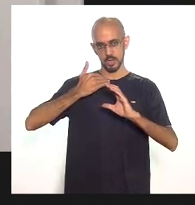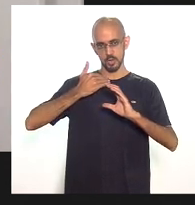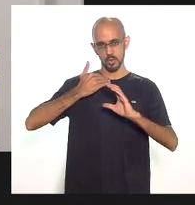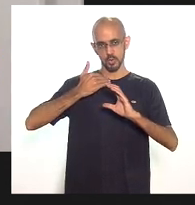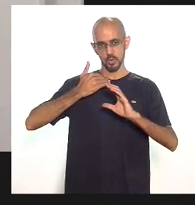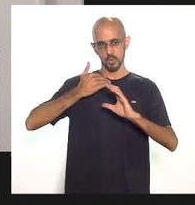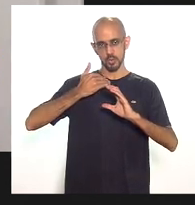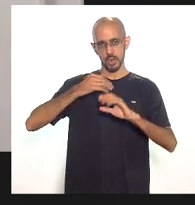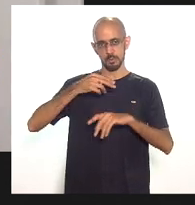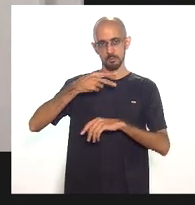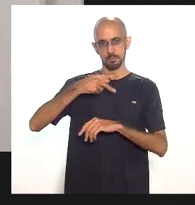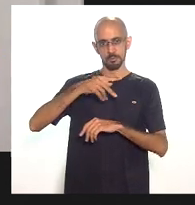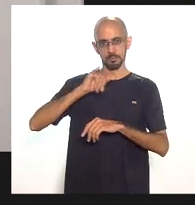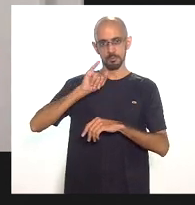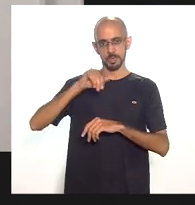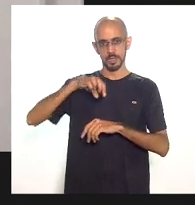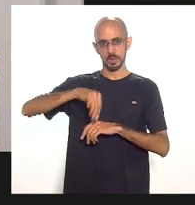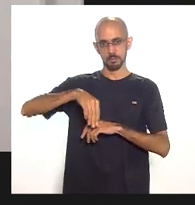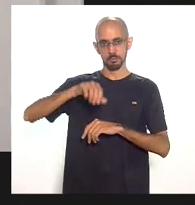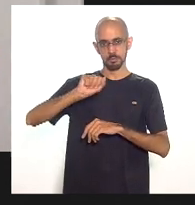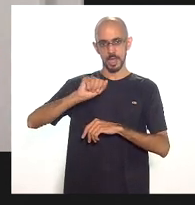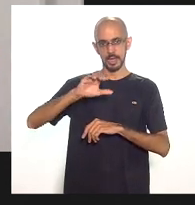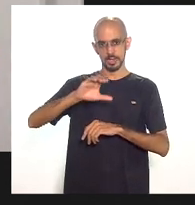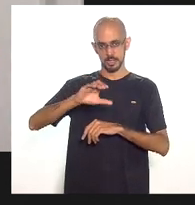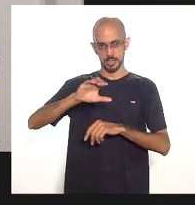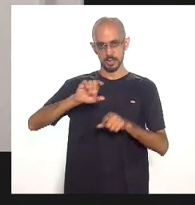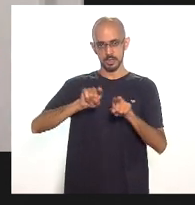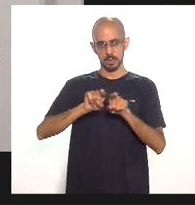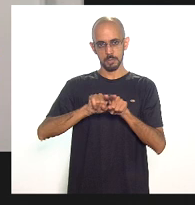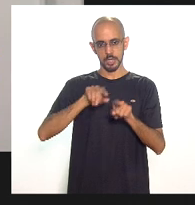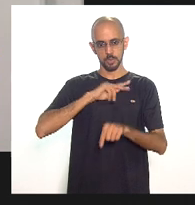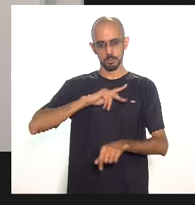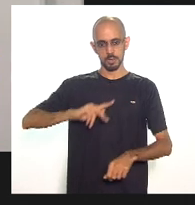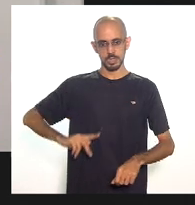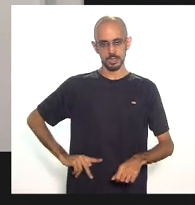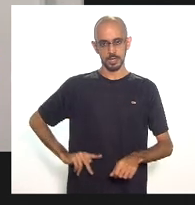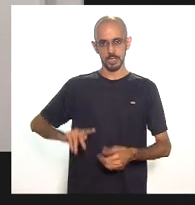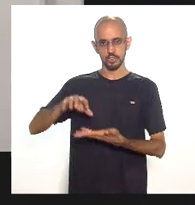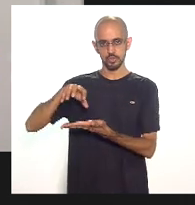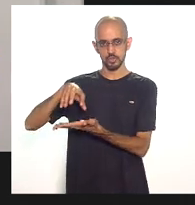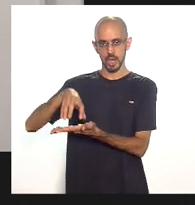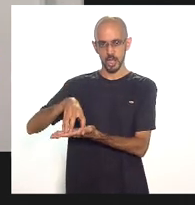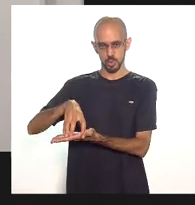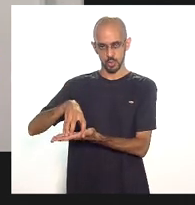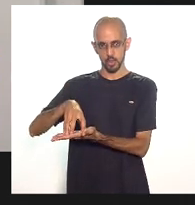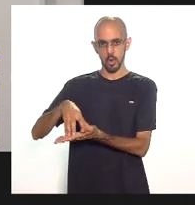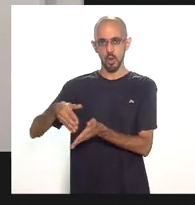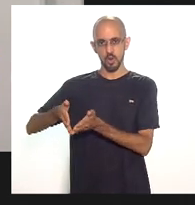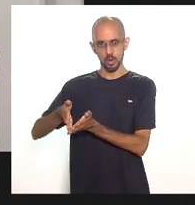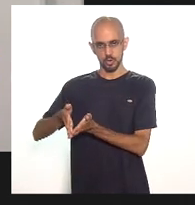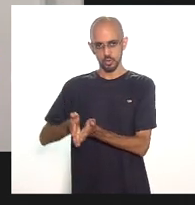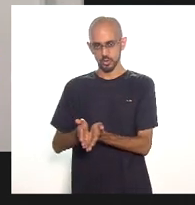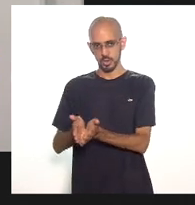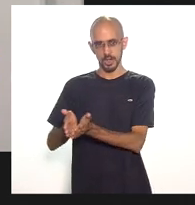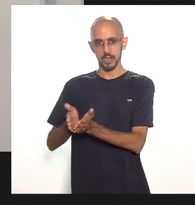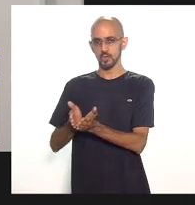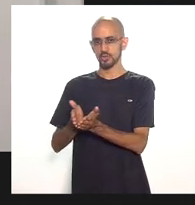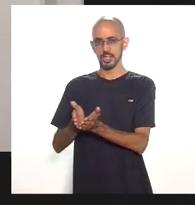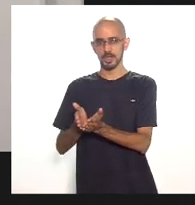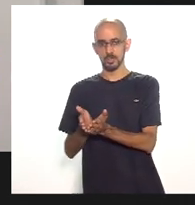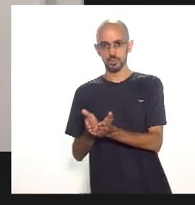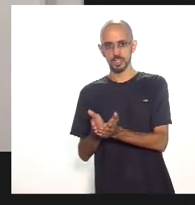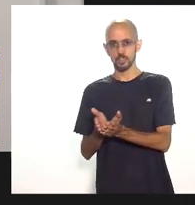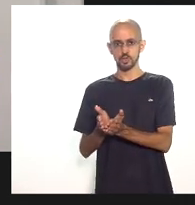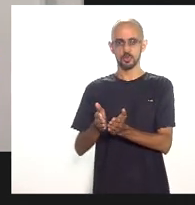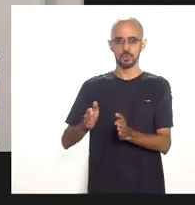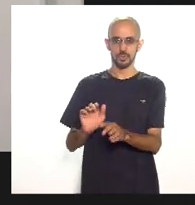da ABIMAC e do presidente da Câmara Setorial de Equipamentos Navais, Offshore e Onshore, que